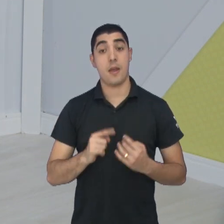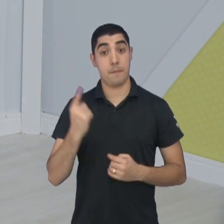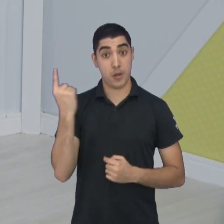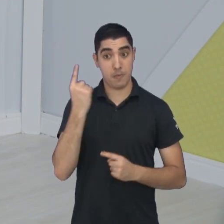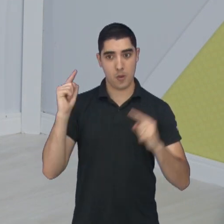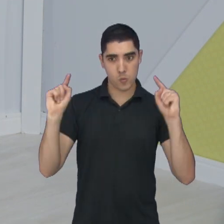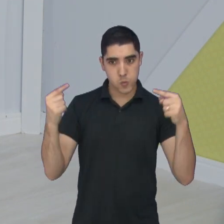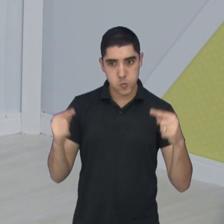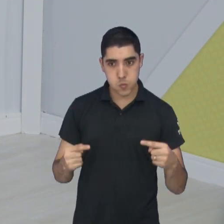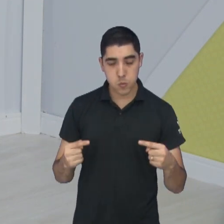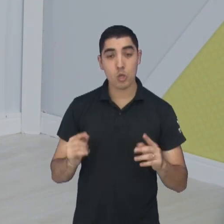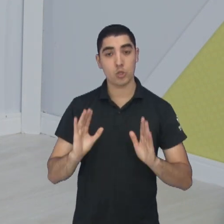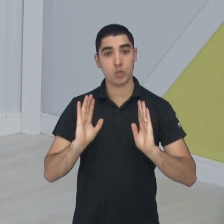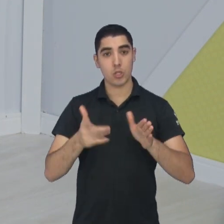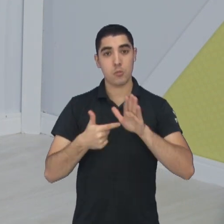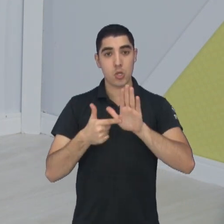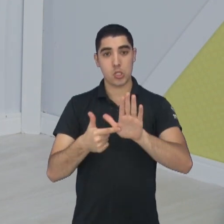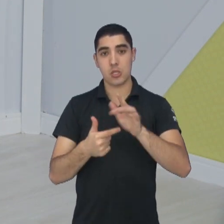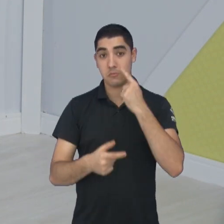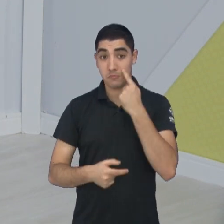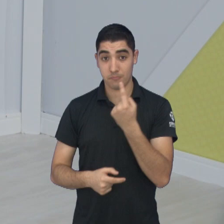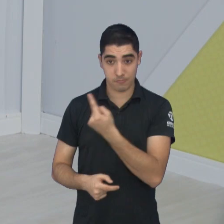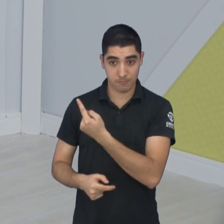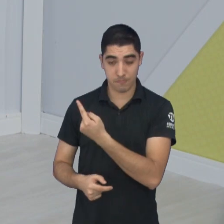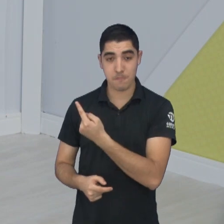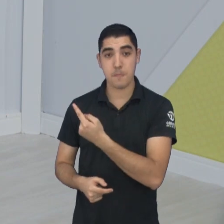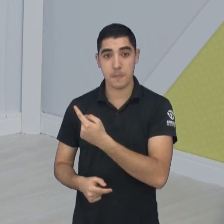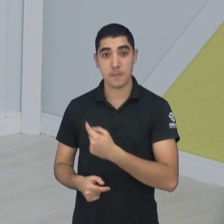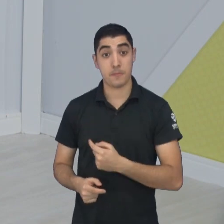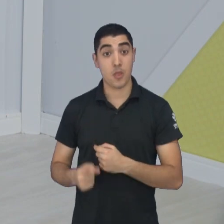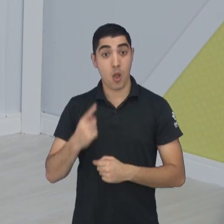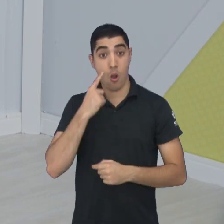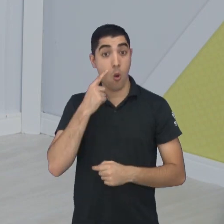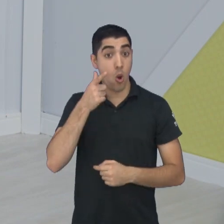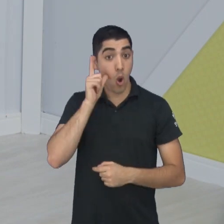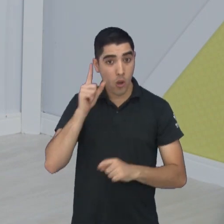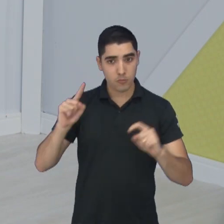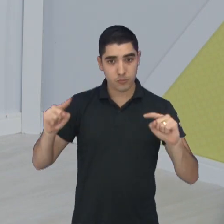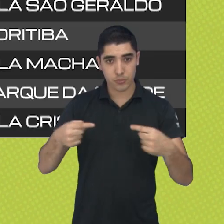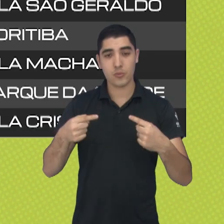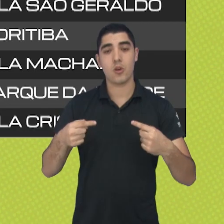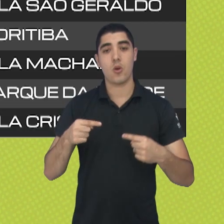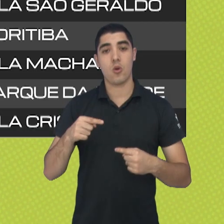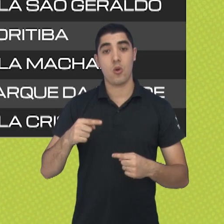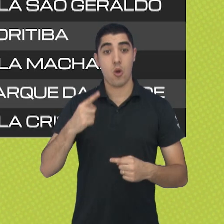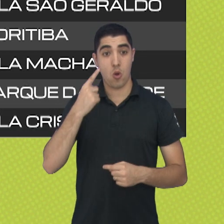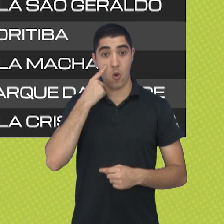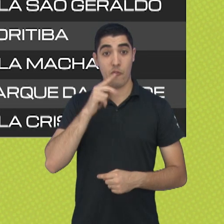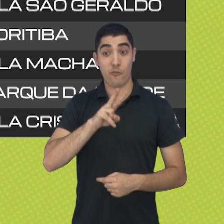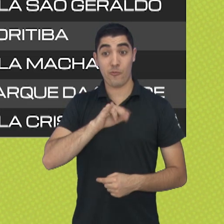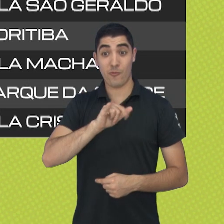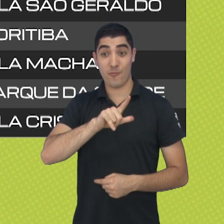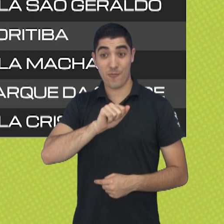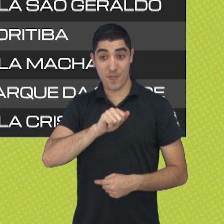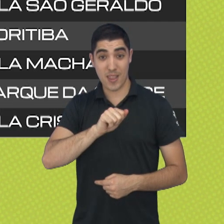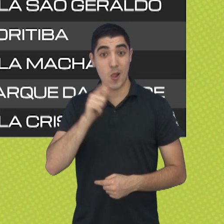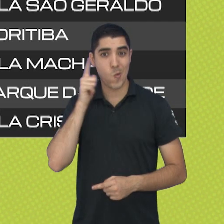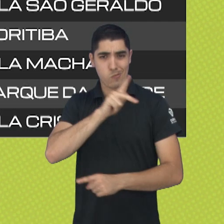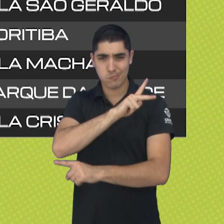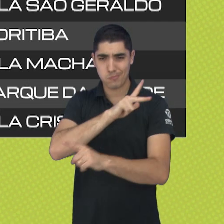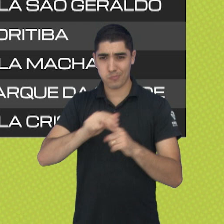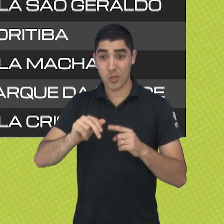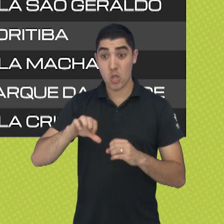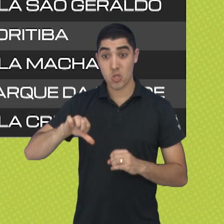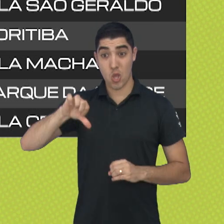Israel fez aqui, coloca pra gente, meu caro Piteco, olha só, jogos de ontem, primeira rodada, pelo grupo A, o Vila Maria sapecou o Estrela do Vale